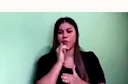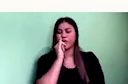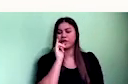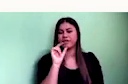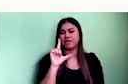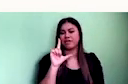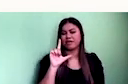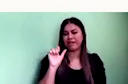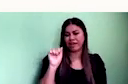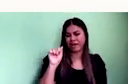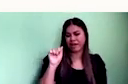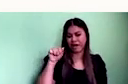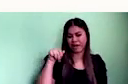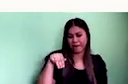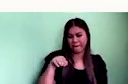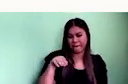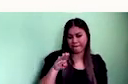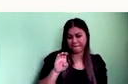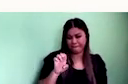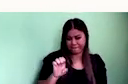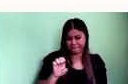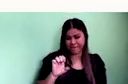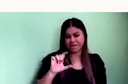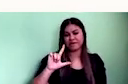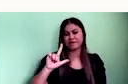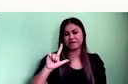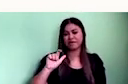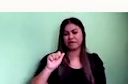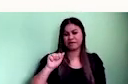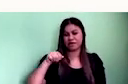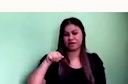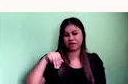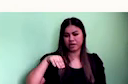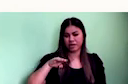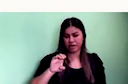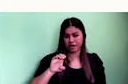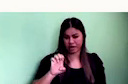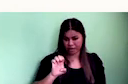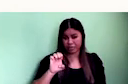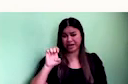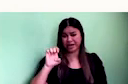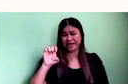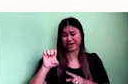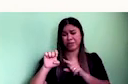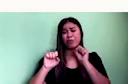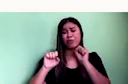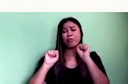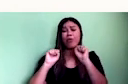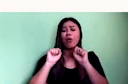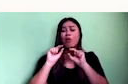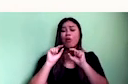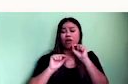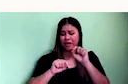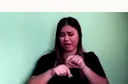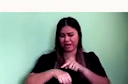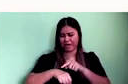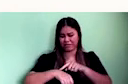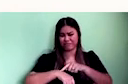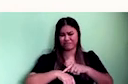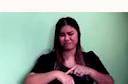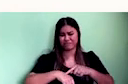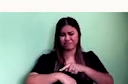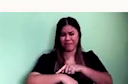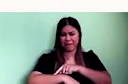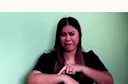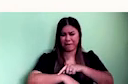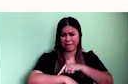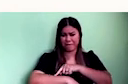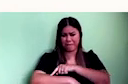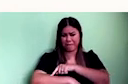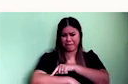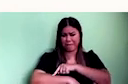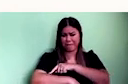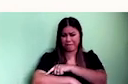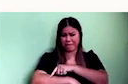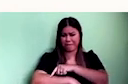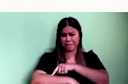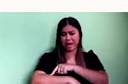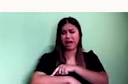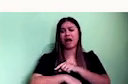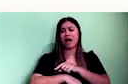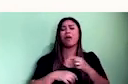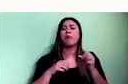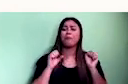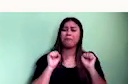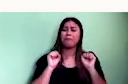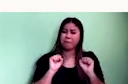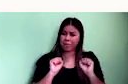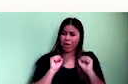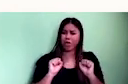eles podem causar manchas na pele pelos componentes que tem neles. Então, o ideal é usar diluído e